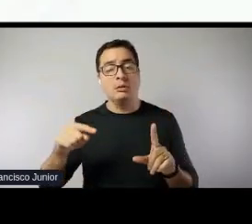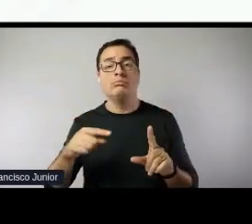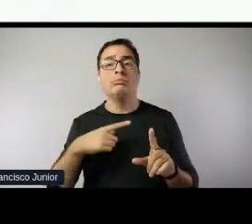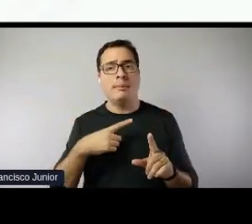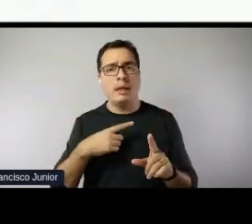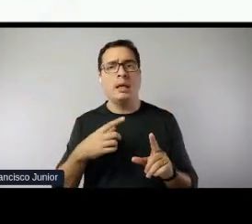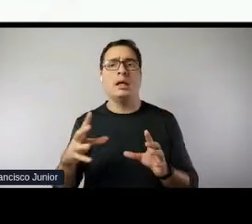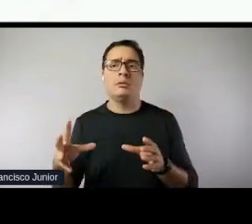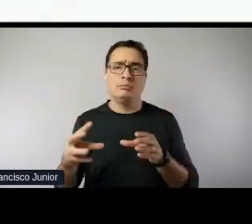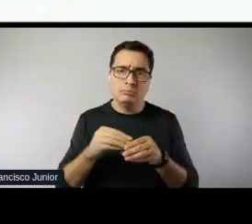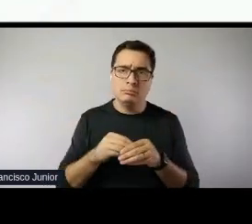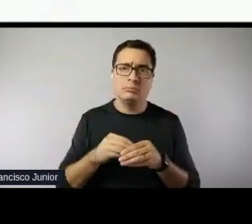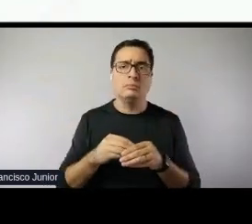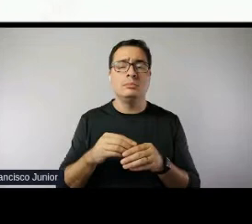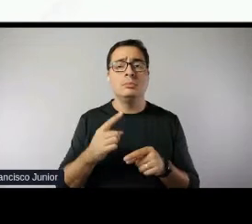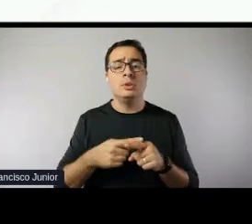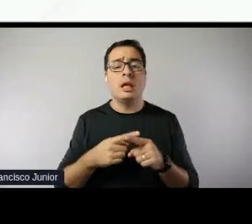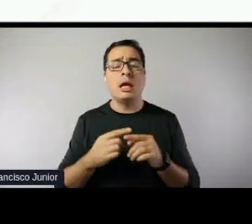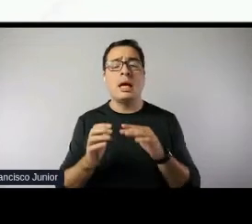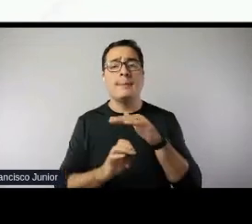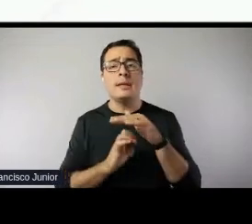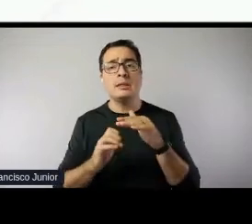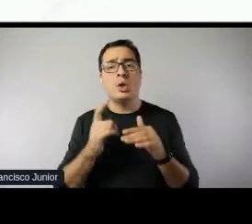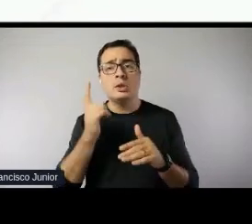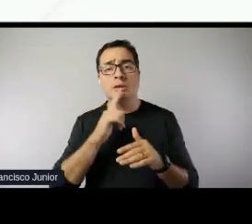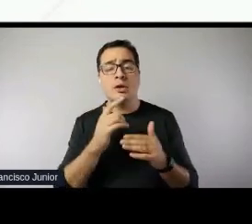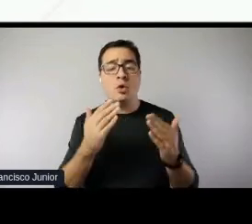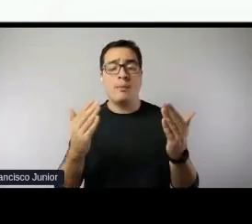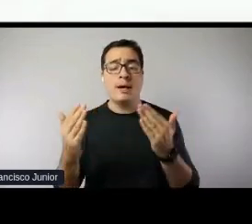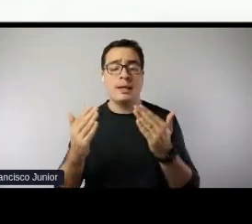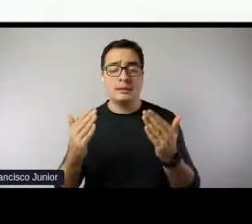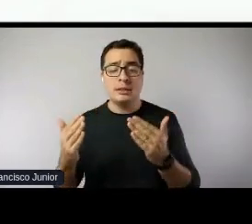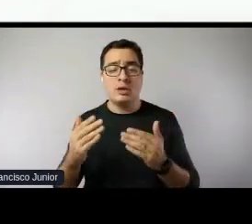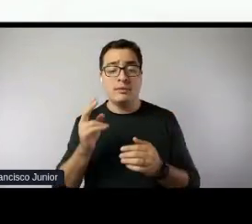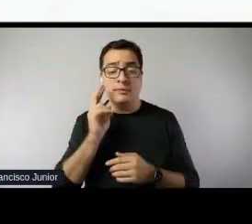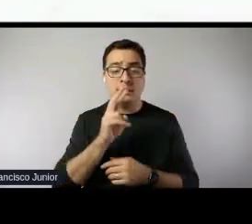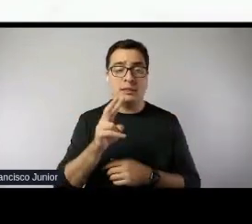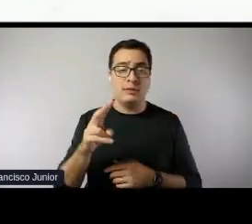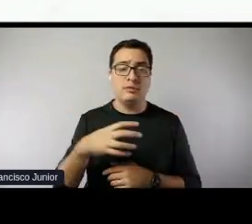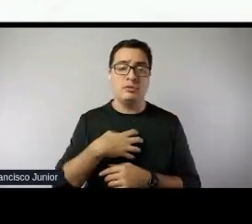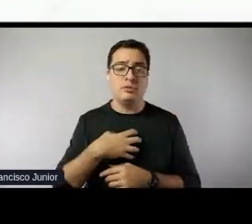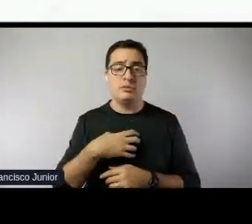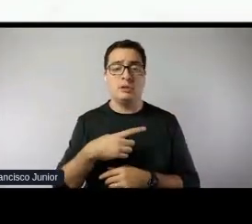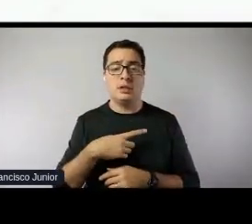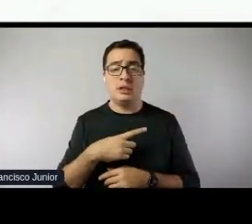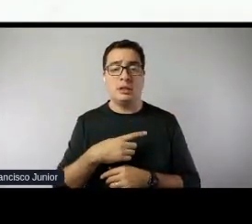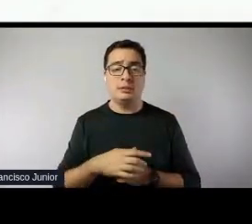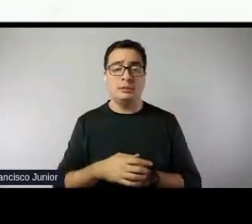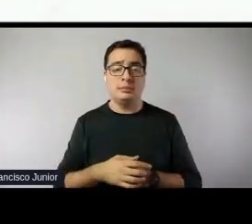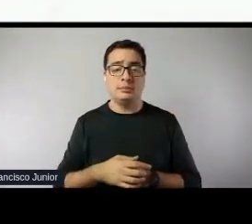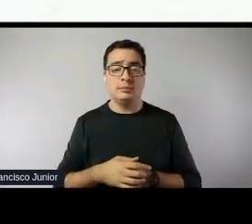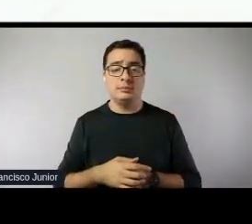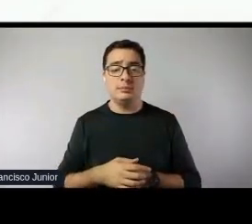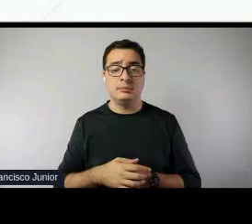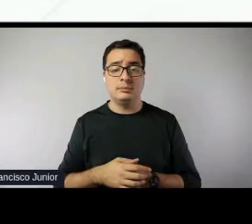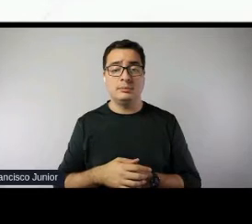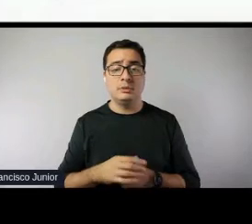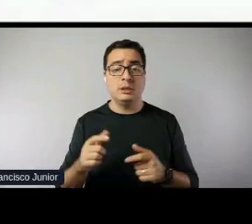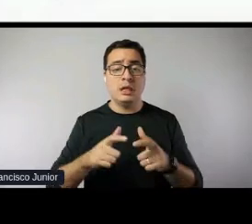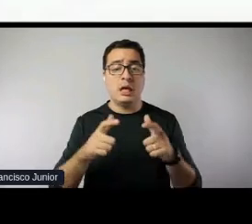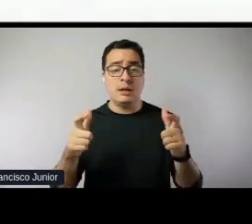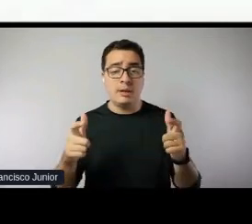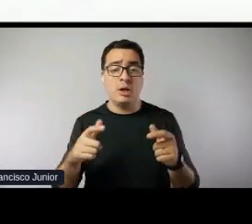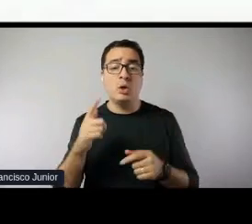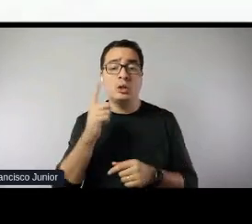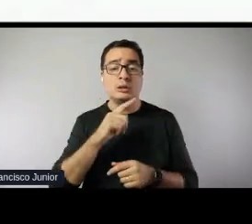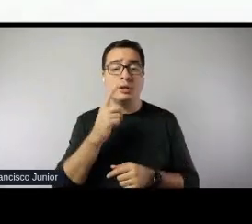também, porque a empresa ela consegue fazer essa comparação de forma visível, né? E ampla.